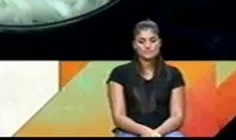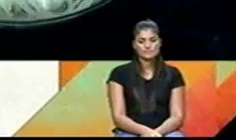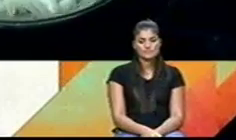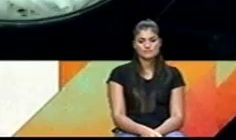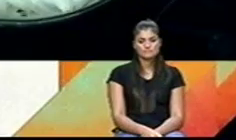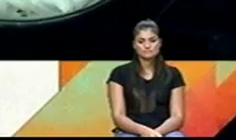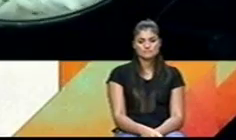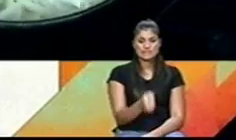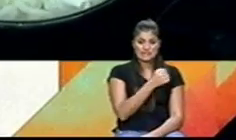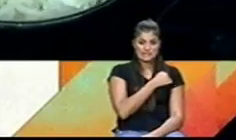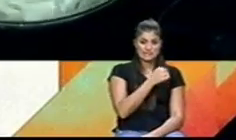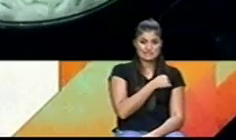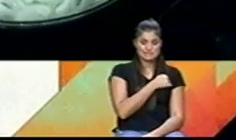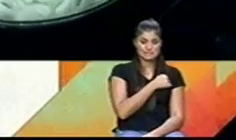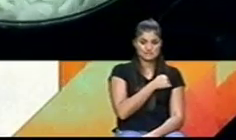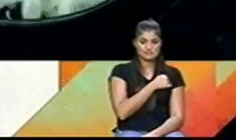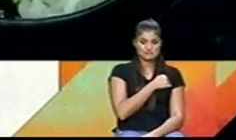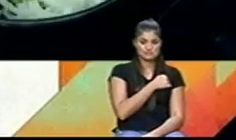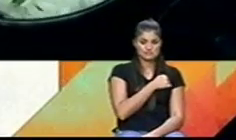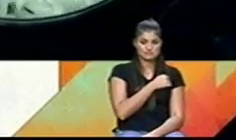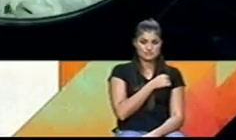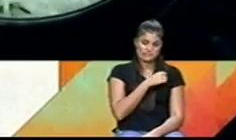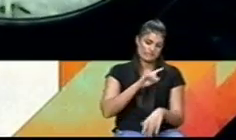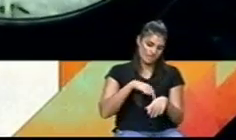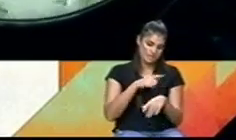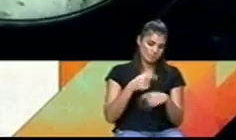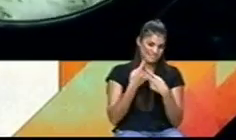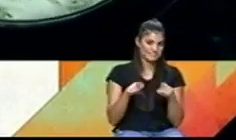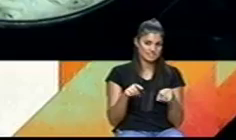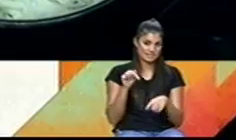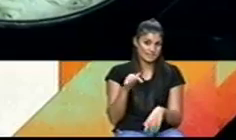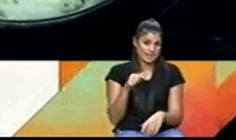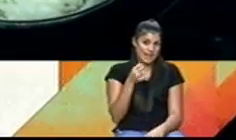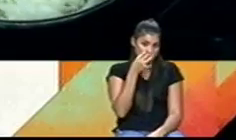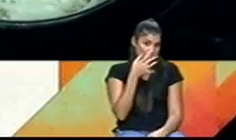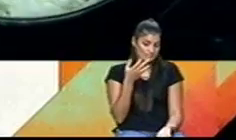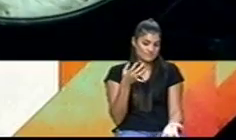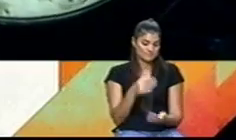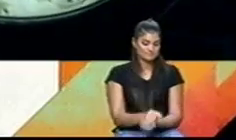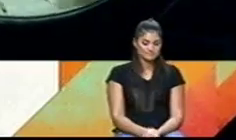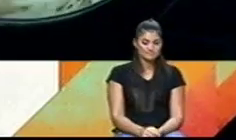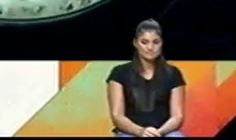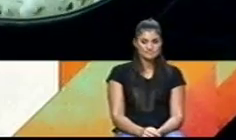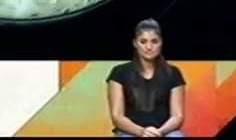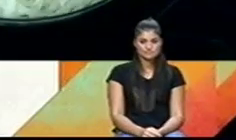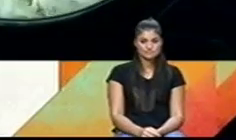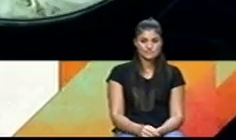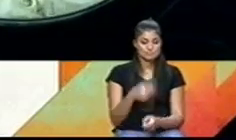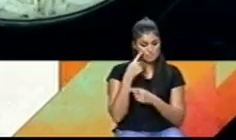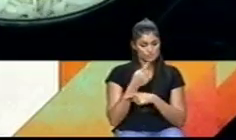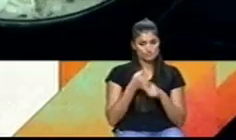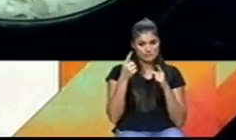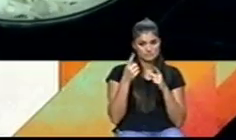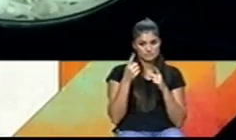Claro que em casa vamos fazer isto tudo com um bocadinho mais de tempo. Aqui vamos ser um pouco mais rápidas para podermos mostrar